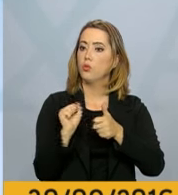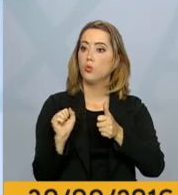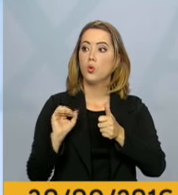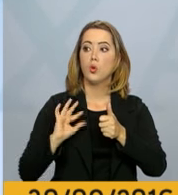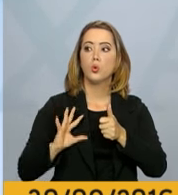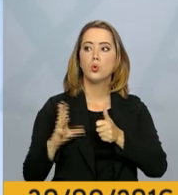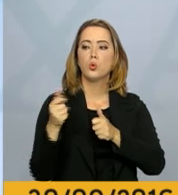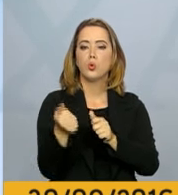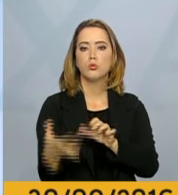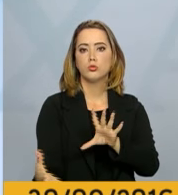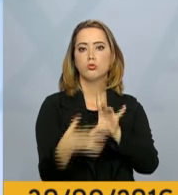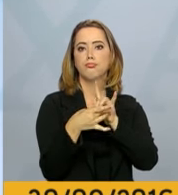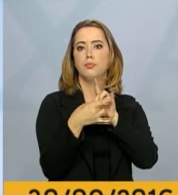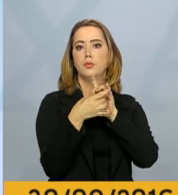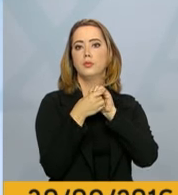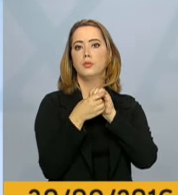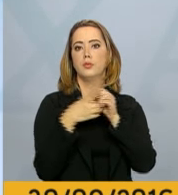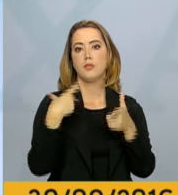possamos sair dessa crise.